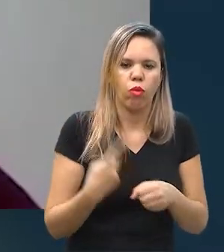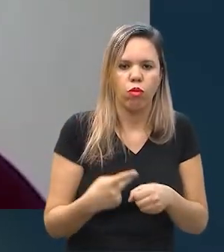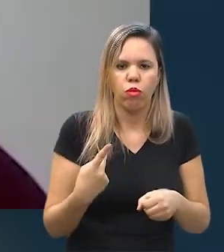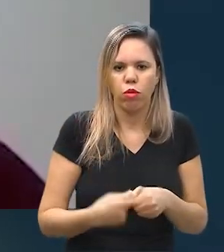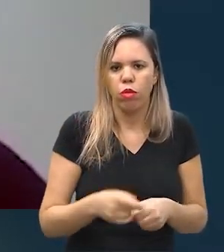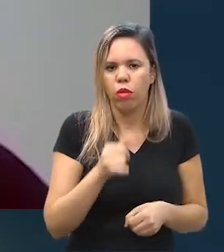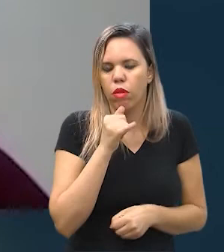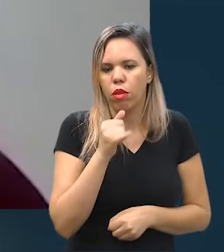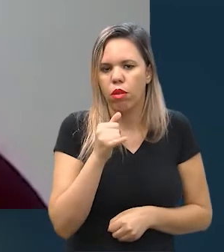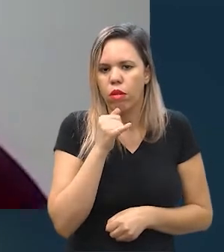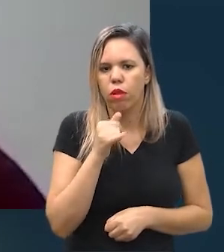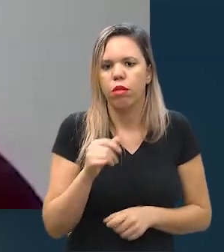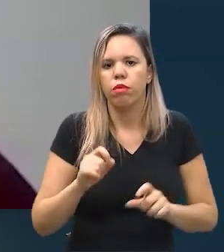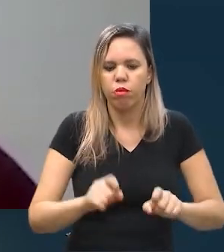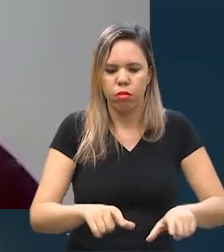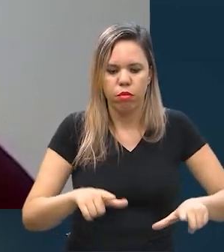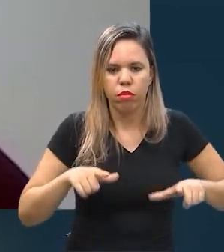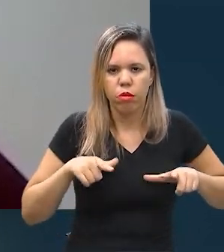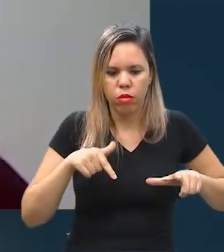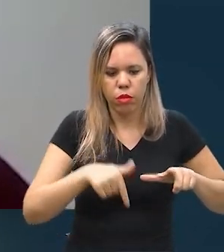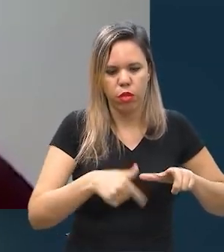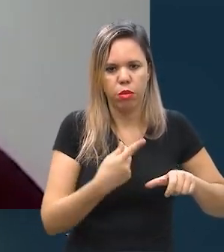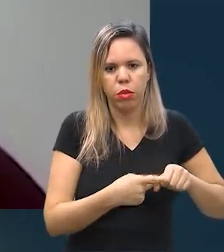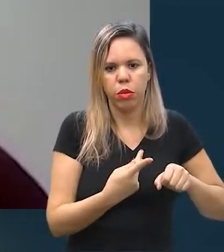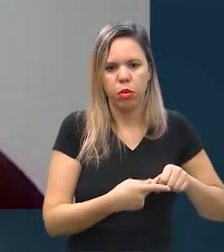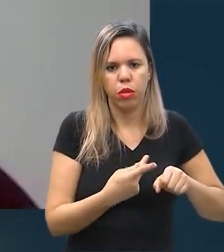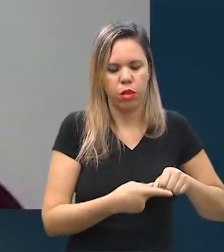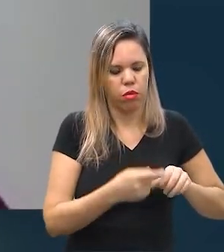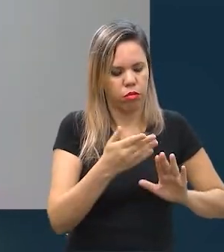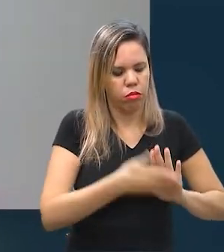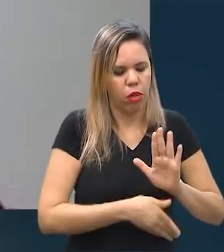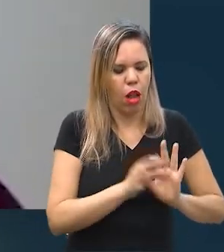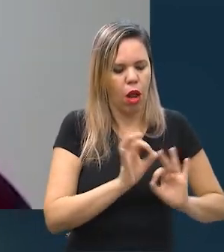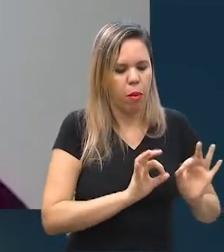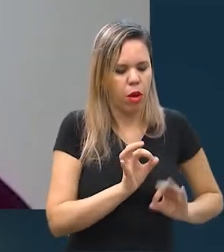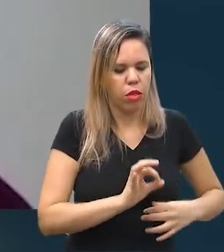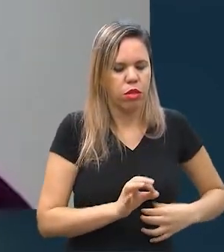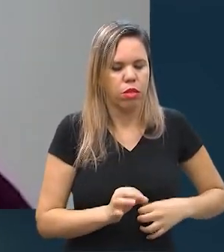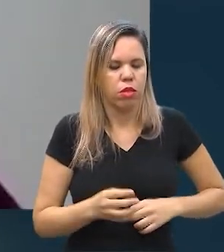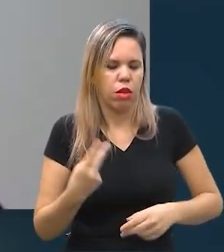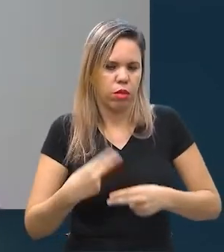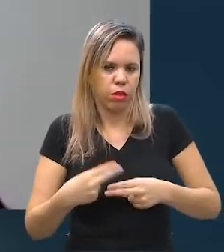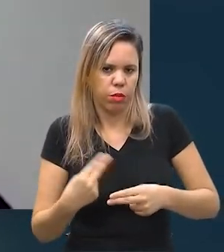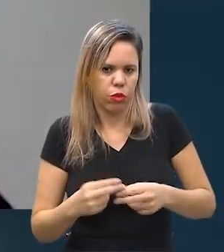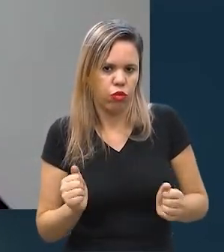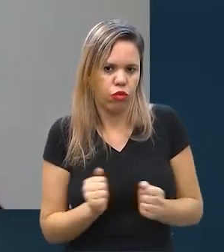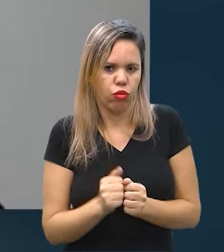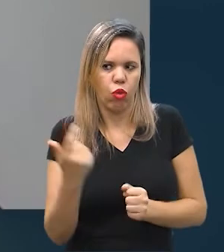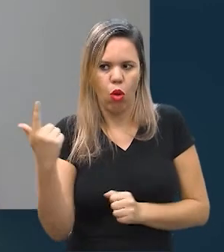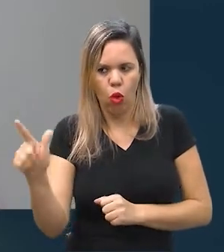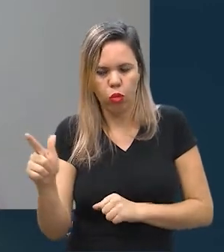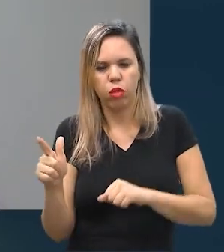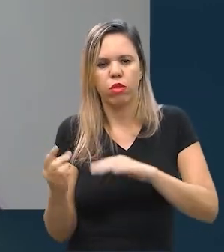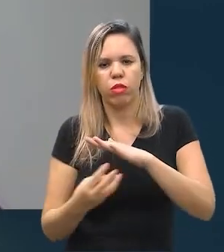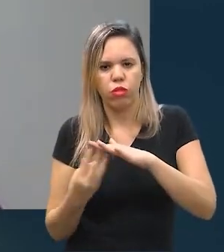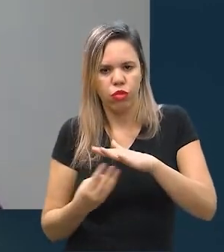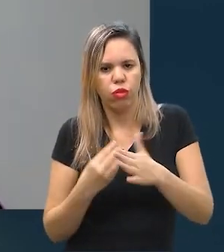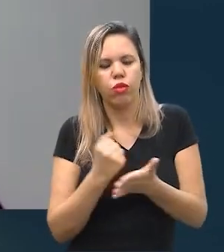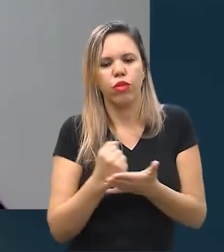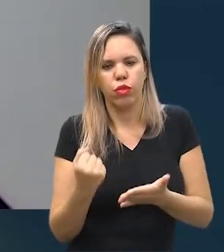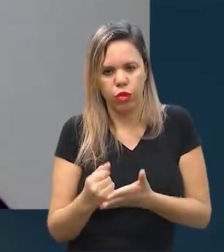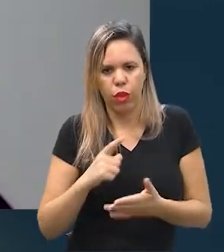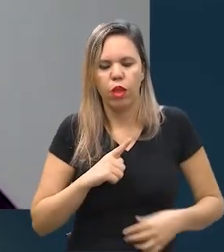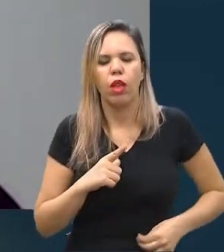Por exemplo, ficha técnica de produto, como é que eu posso fazer essa elaboração? Então, o Sebrae, junto com terceiros contratados, né, a gente